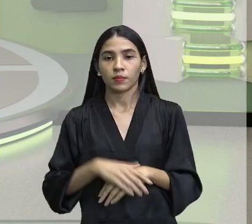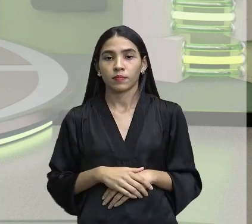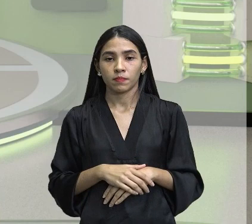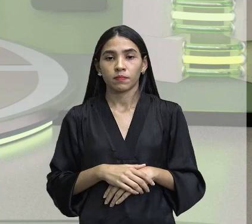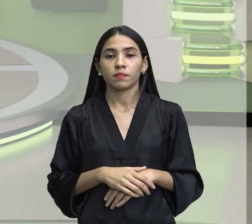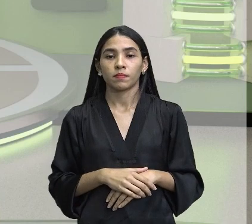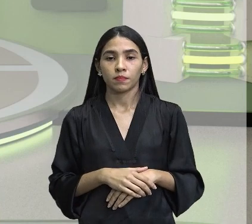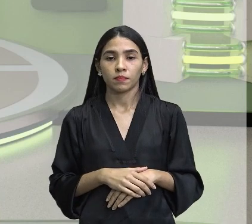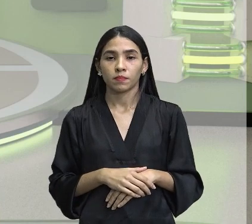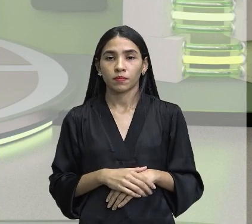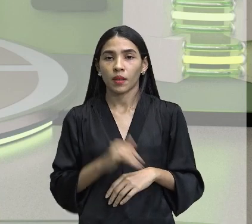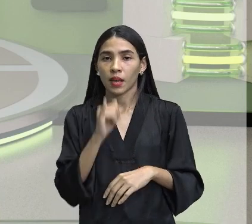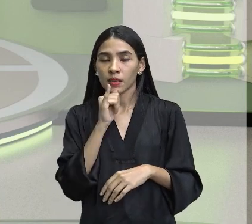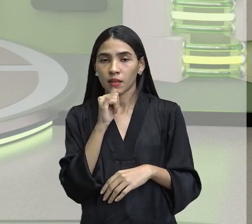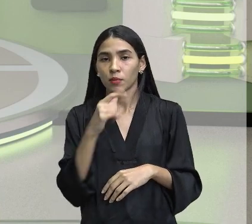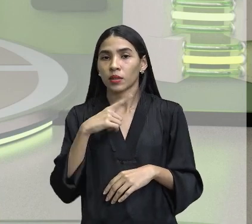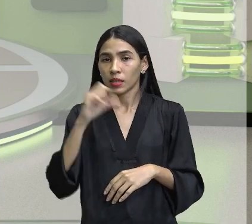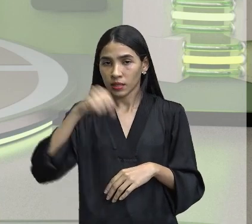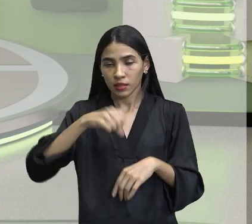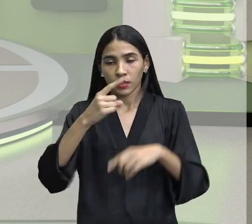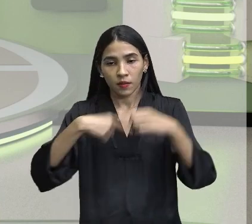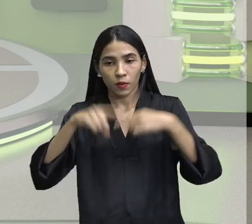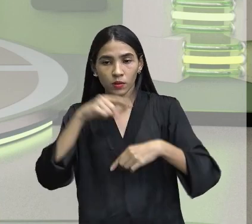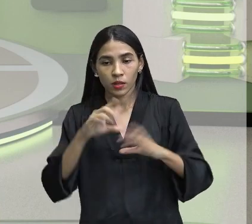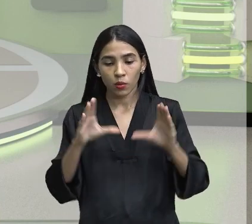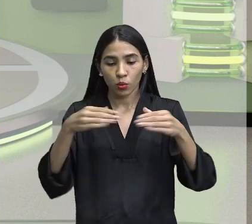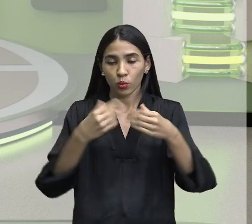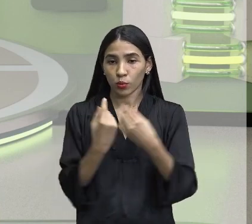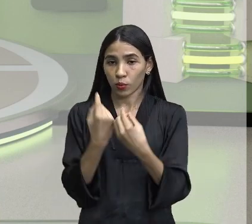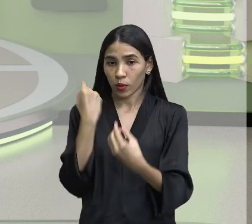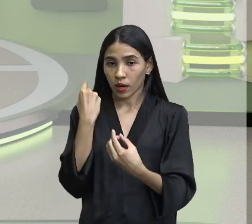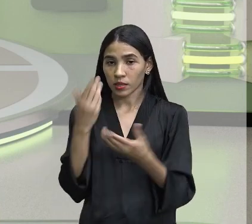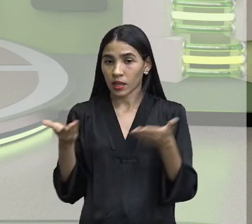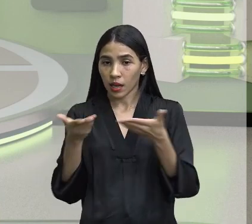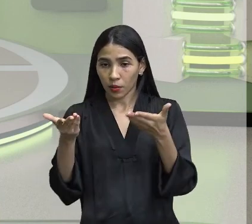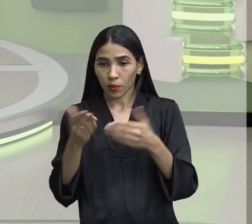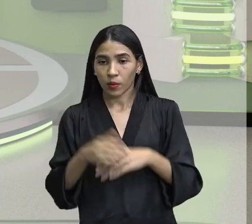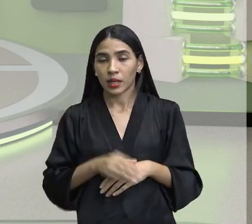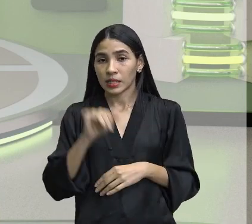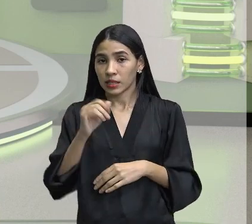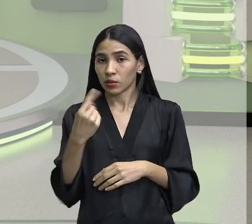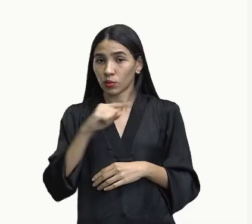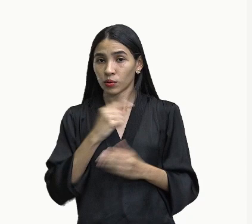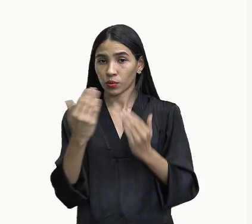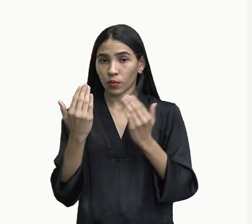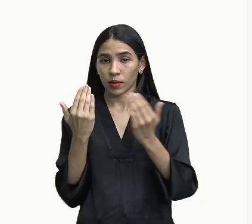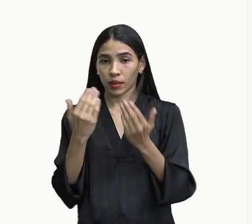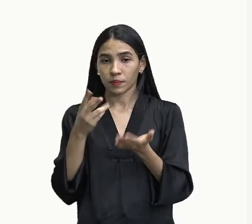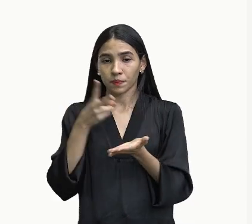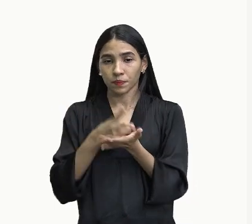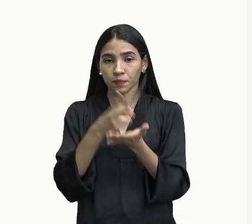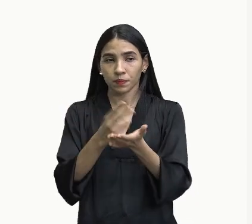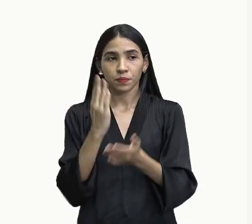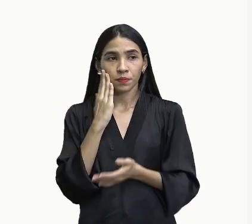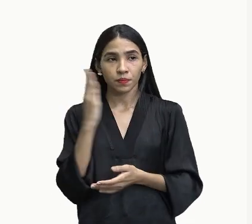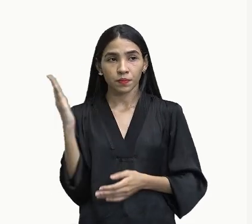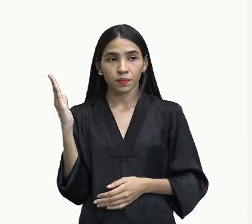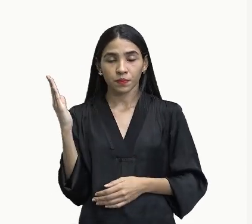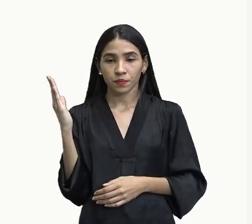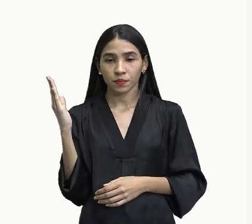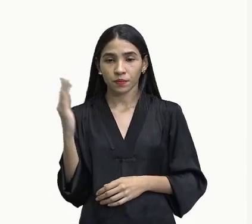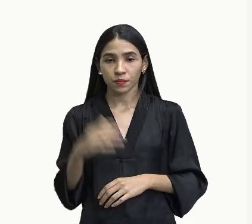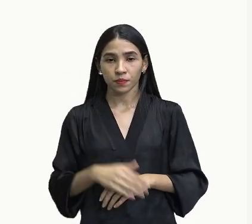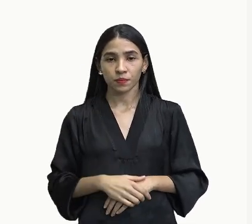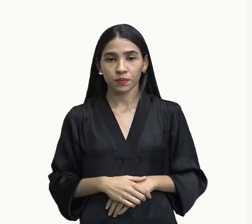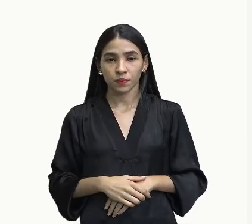cabeça, que há uma evolução do grupo anterior para esse grupo, fazendo o link. Vamos continuar aí mostrando para